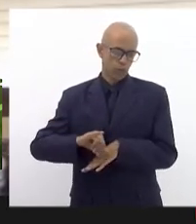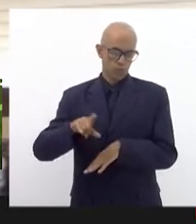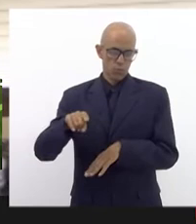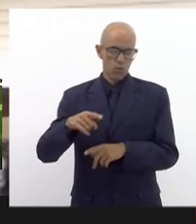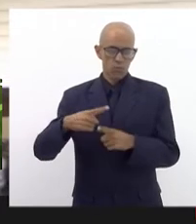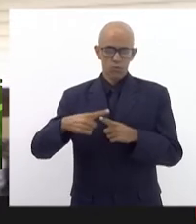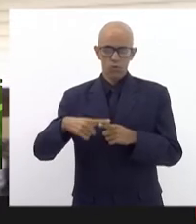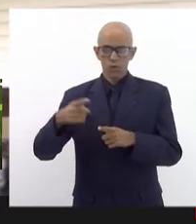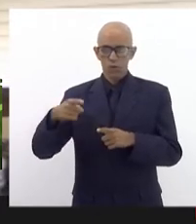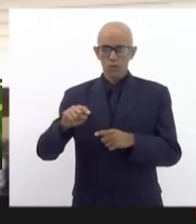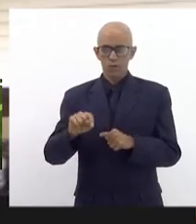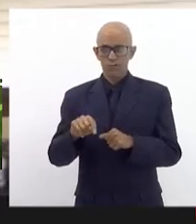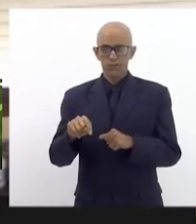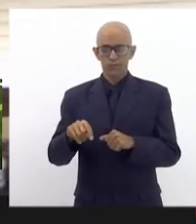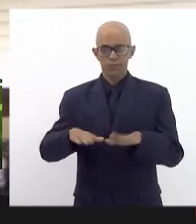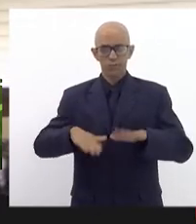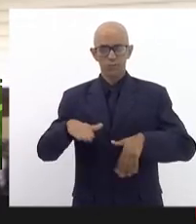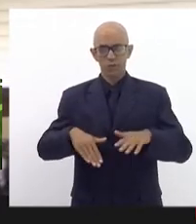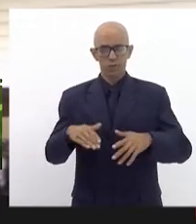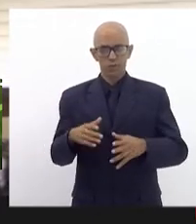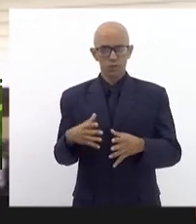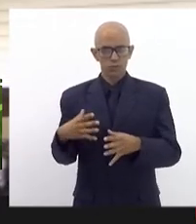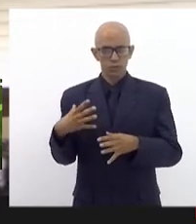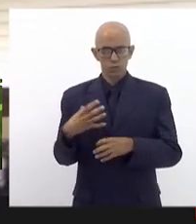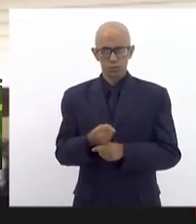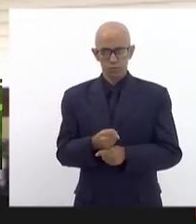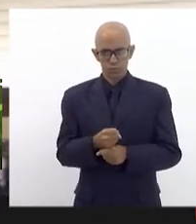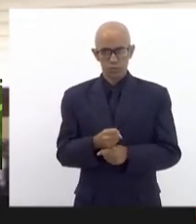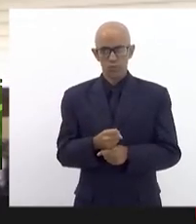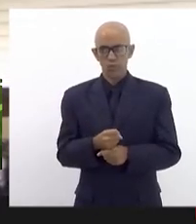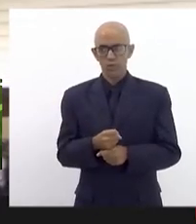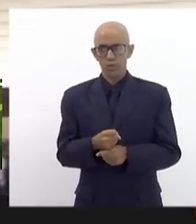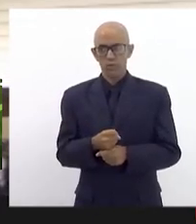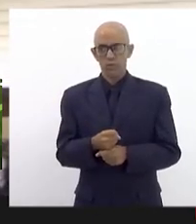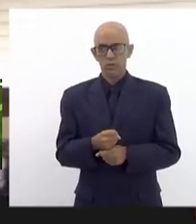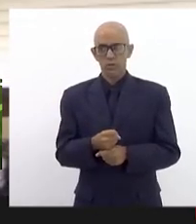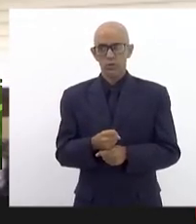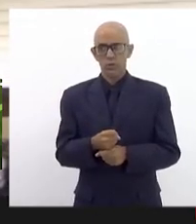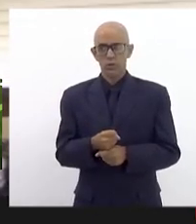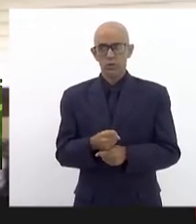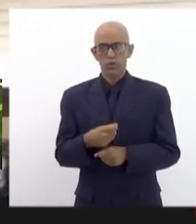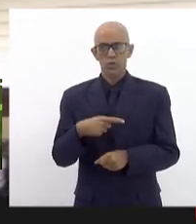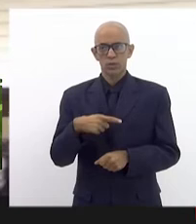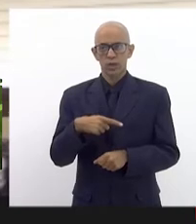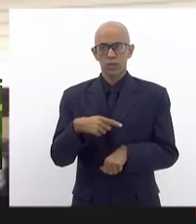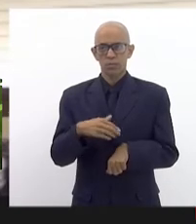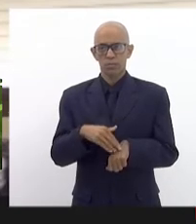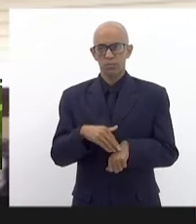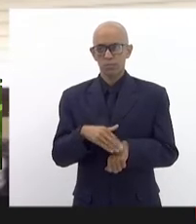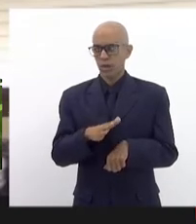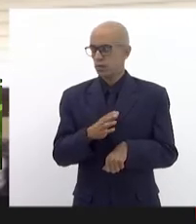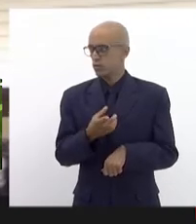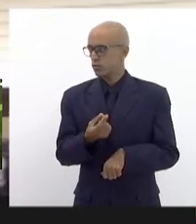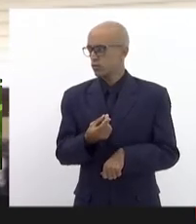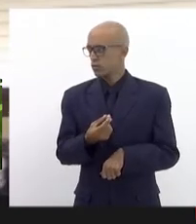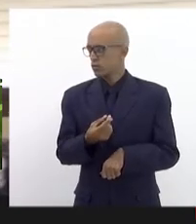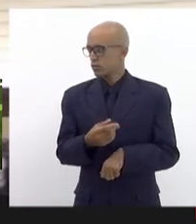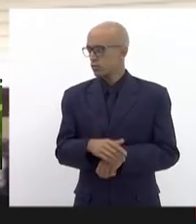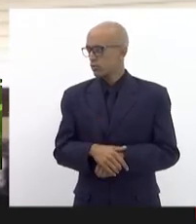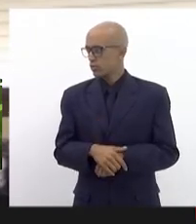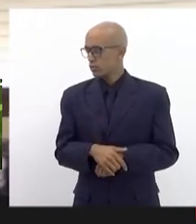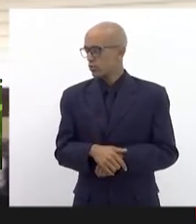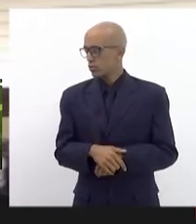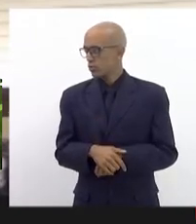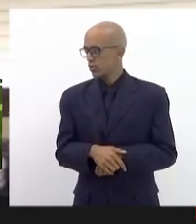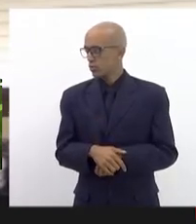talvez, dependendo da maneira como se conta, eu acho que temos a maior concentração de